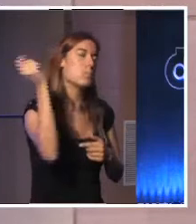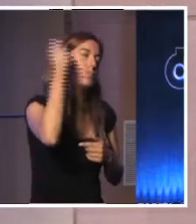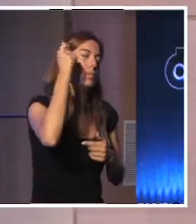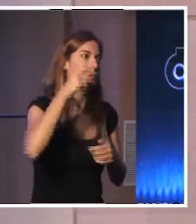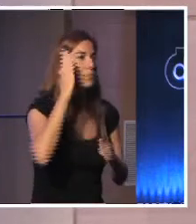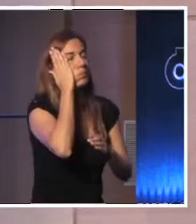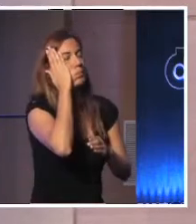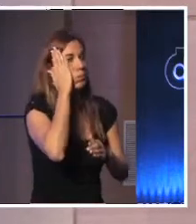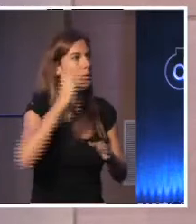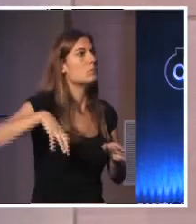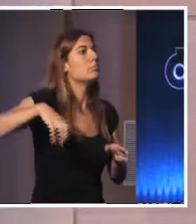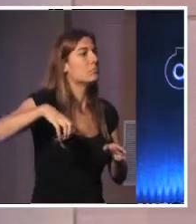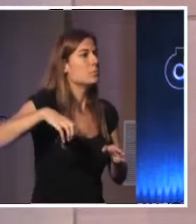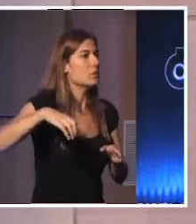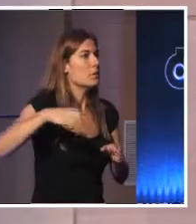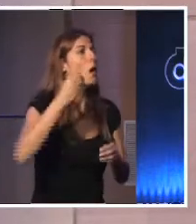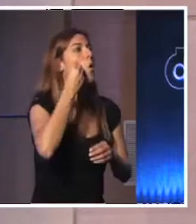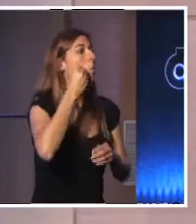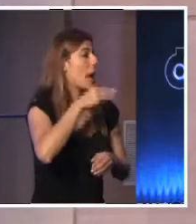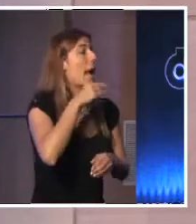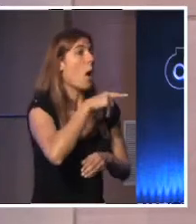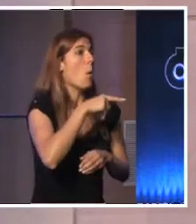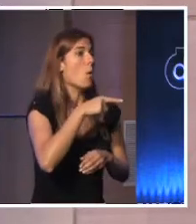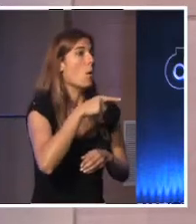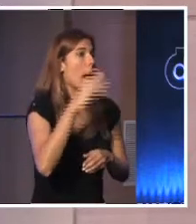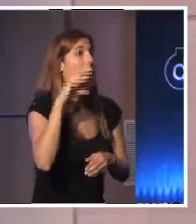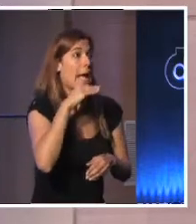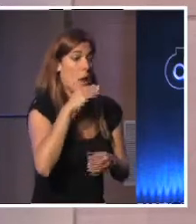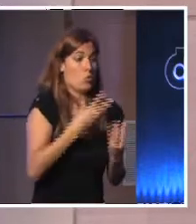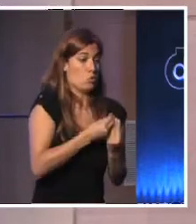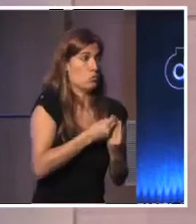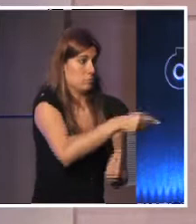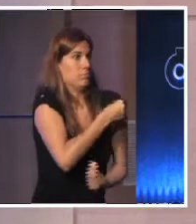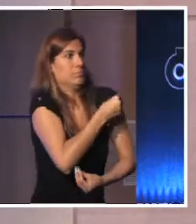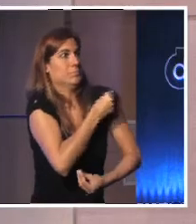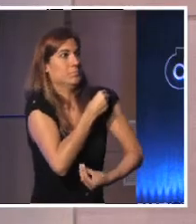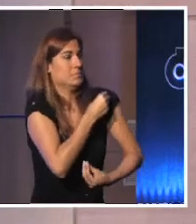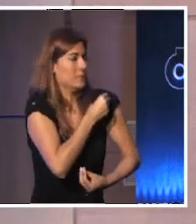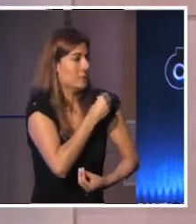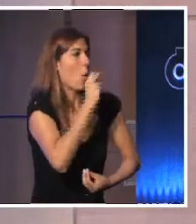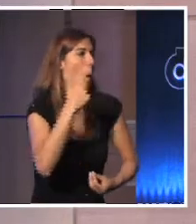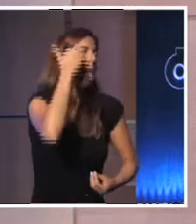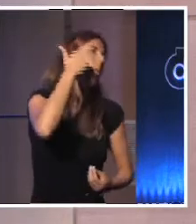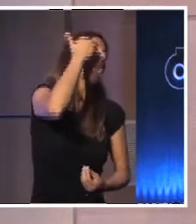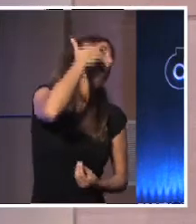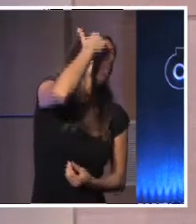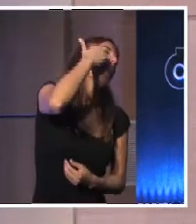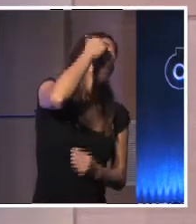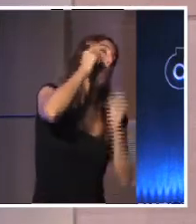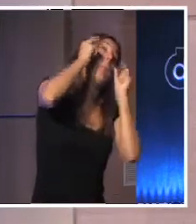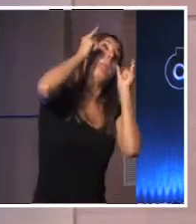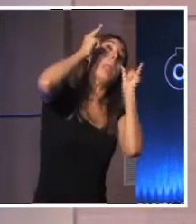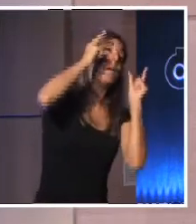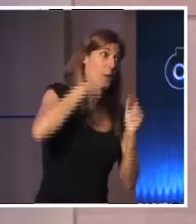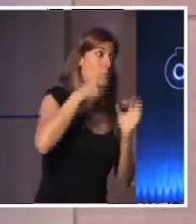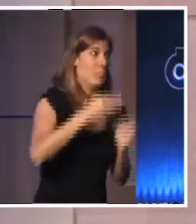despertador. Os cães despertam em cima de nós. Não há hipótese, temos mesmo que acordar. Ou com umas grandes lambidelas, e eu sinceramente